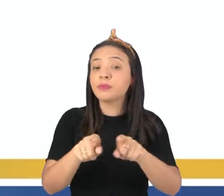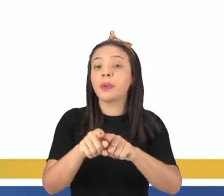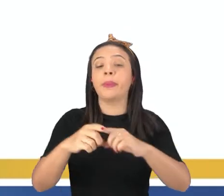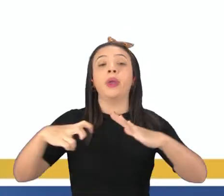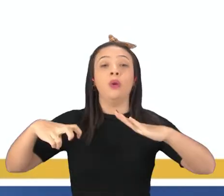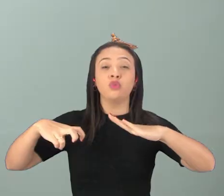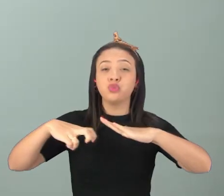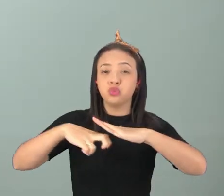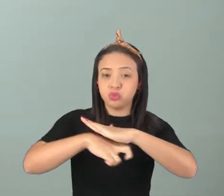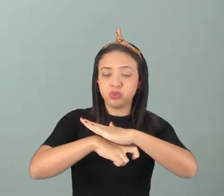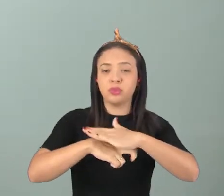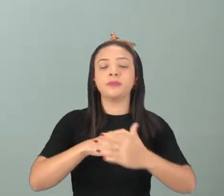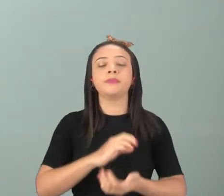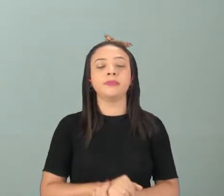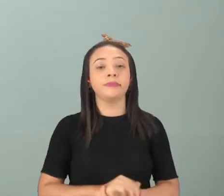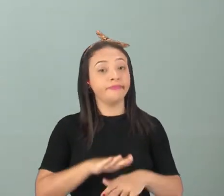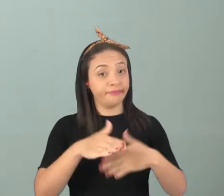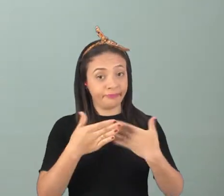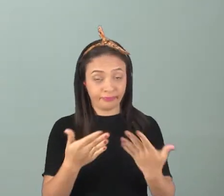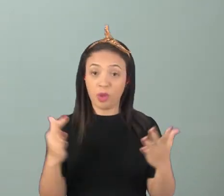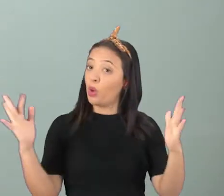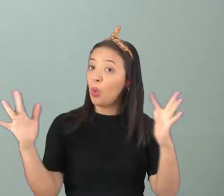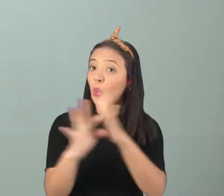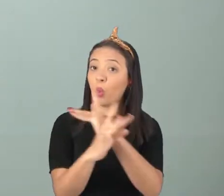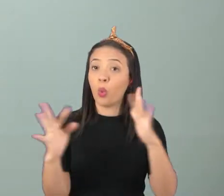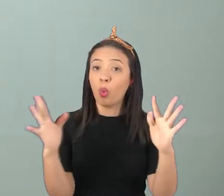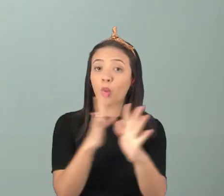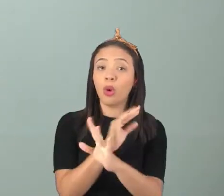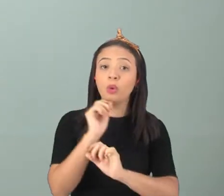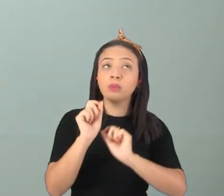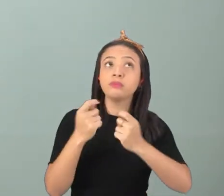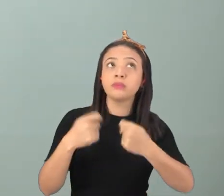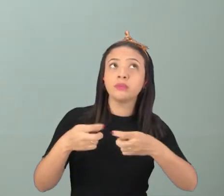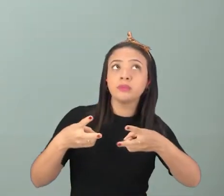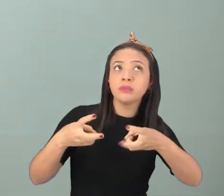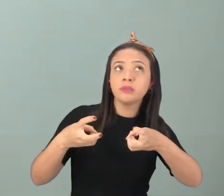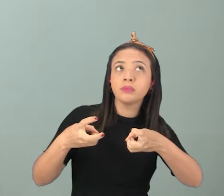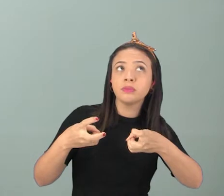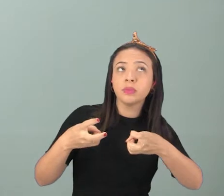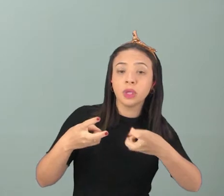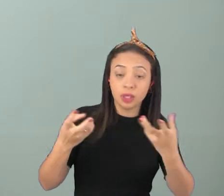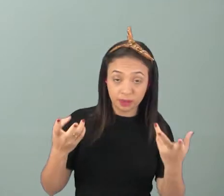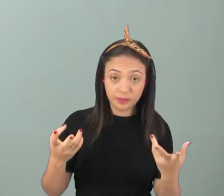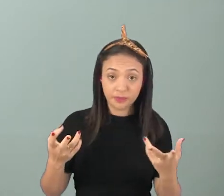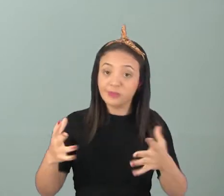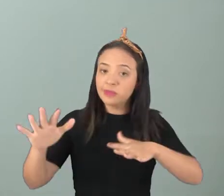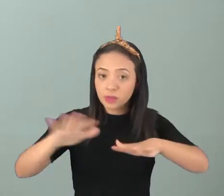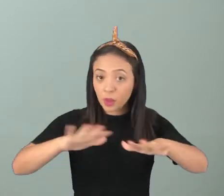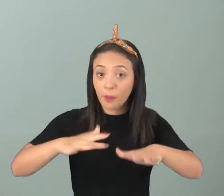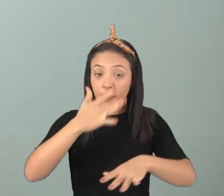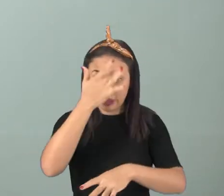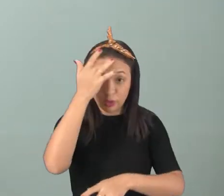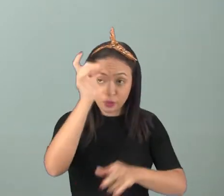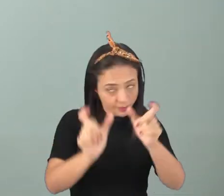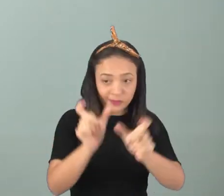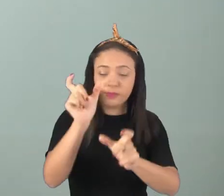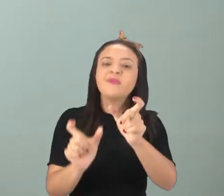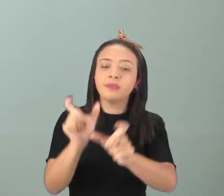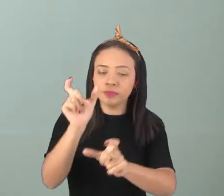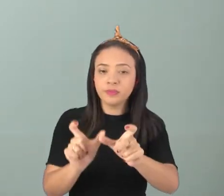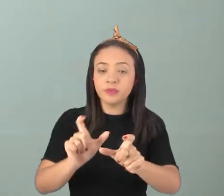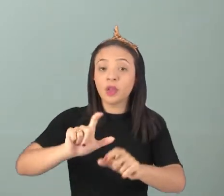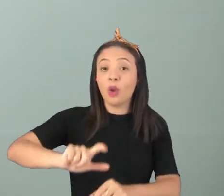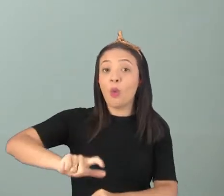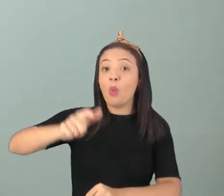etc. Em outras palavras, a mobilidade você pode analisar tanto o movimento de pessoas, que aí é um